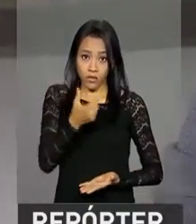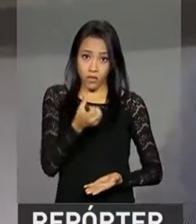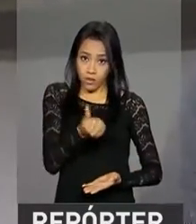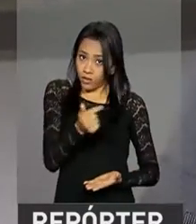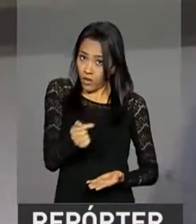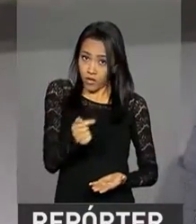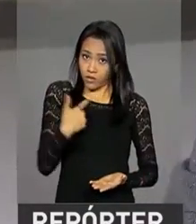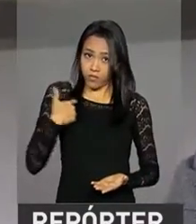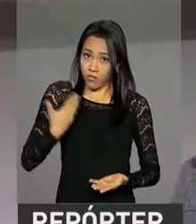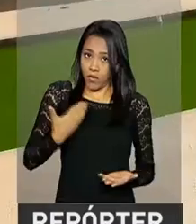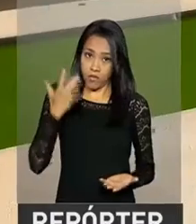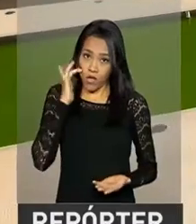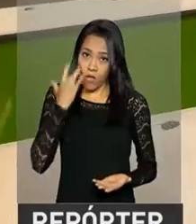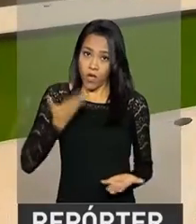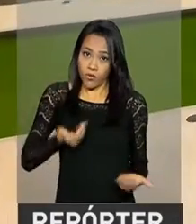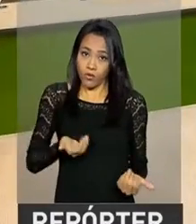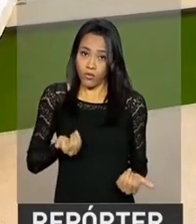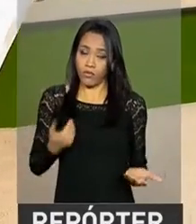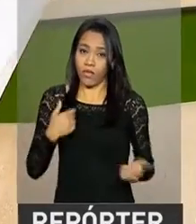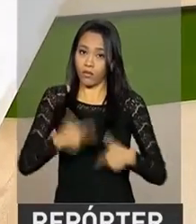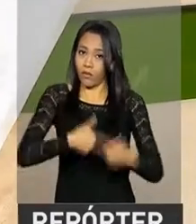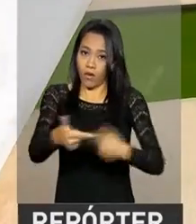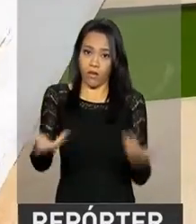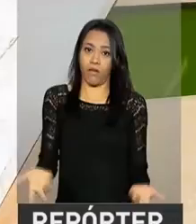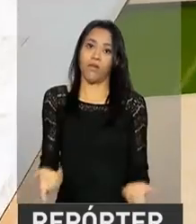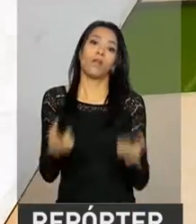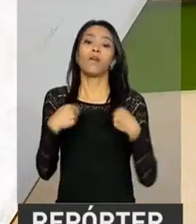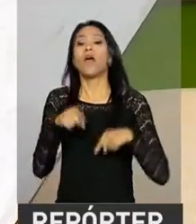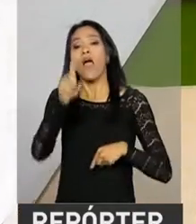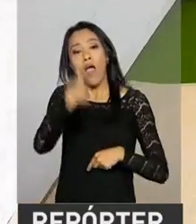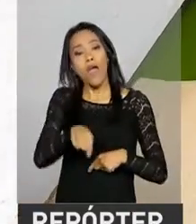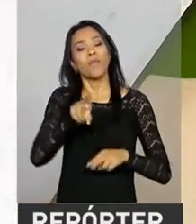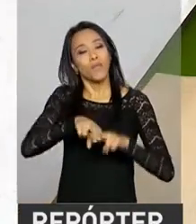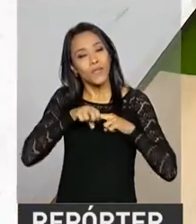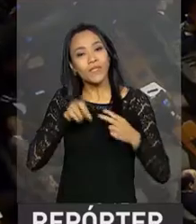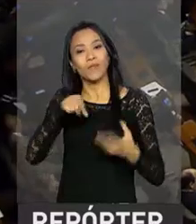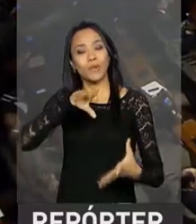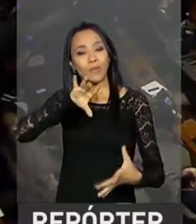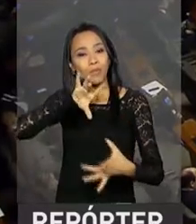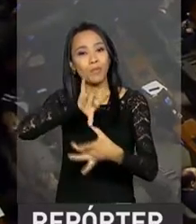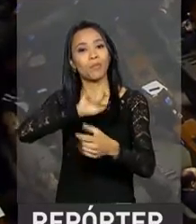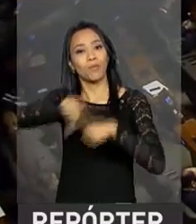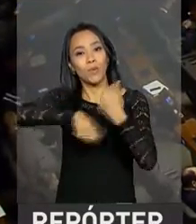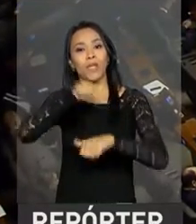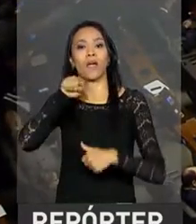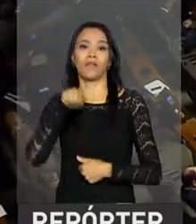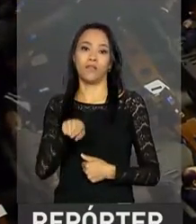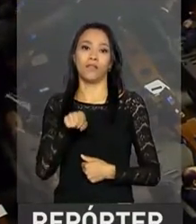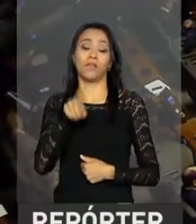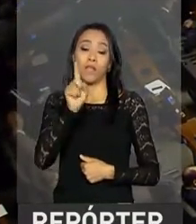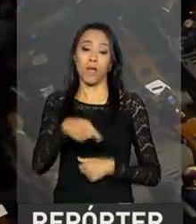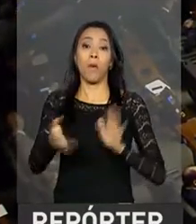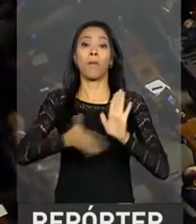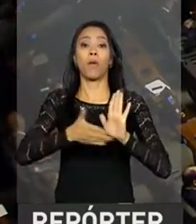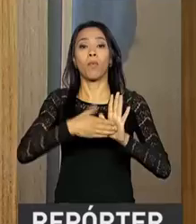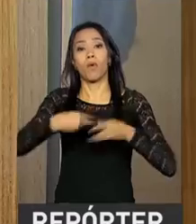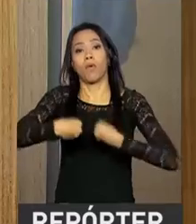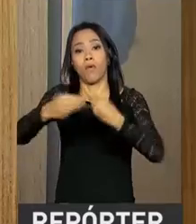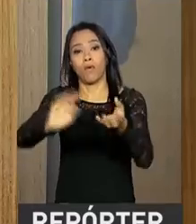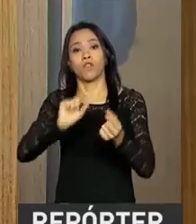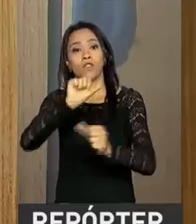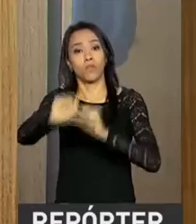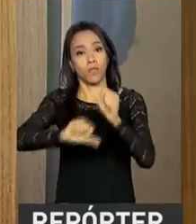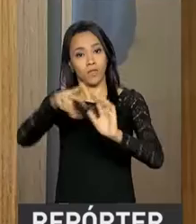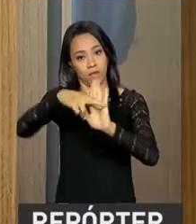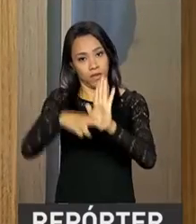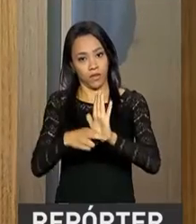acho apto para trabalhar foi para mudar essa realidade que o governo enviou ao congresso no fim do ano passado uma proposta de reforma o